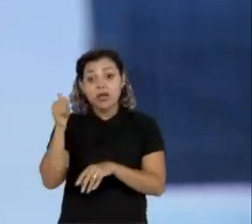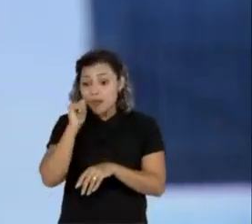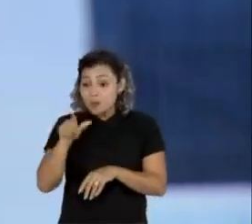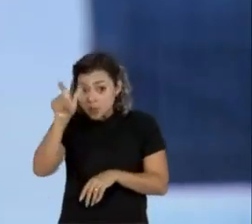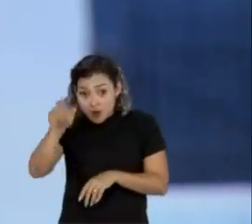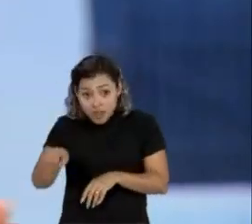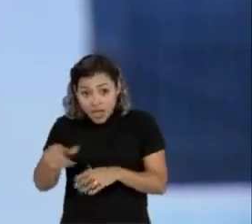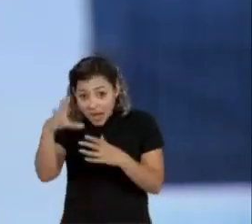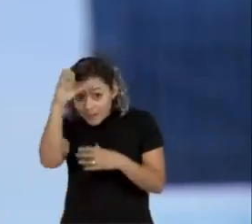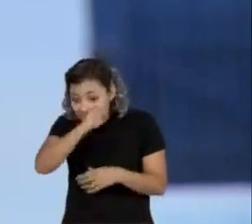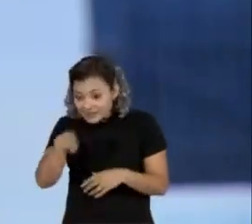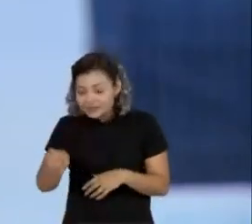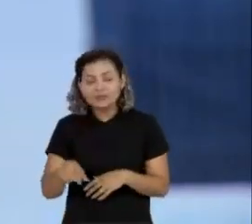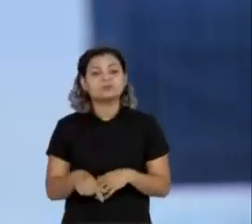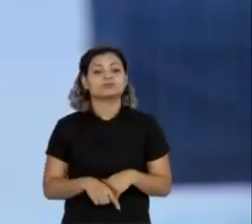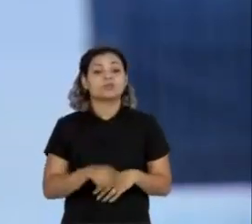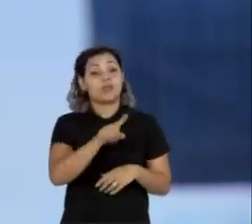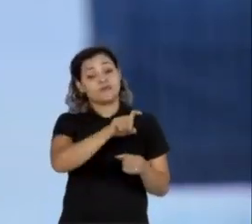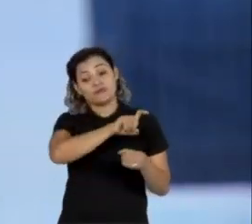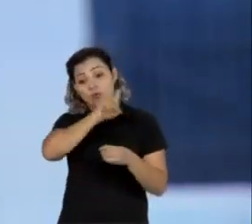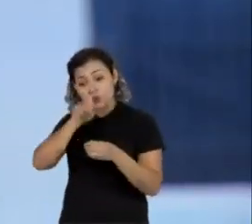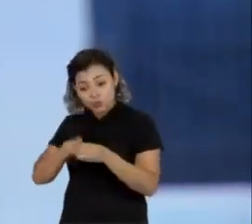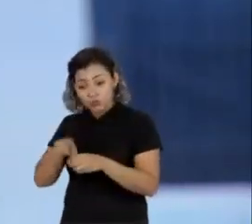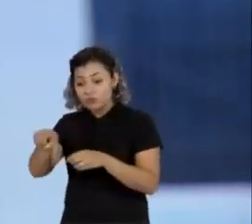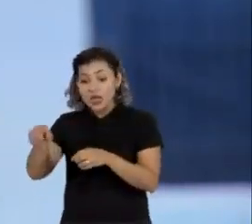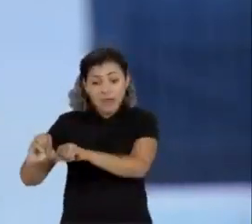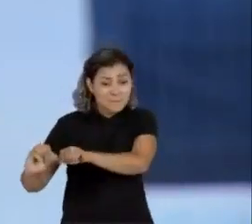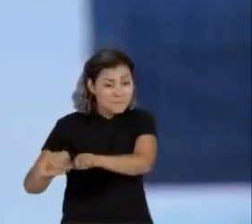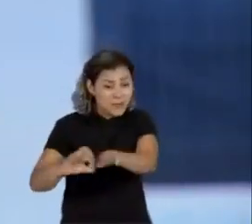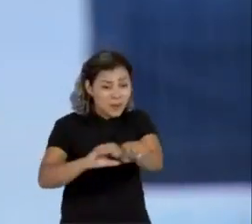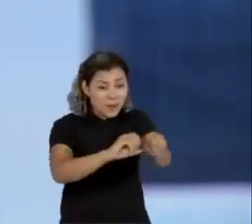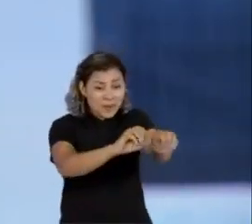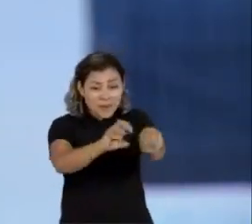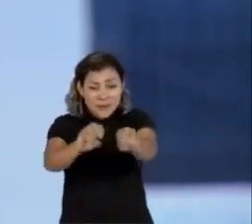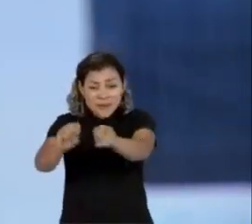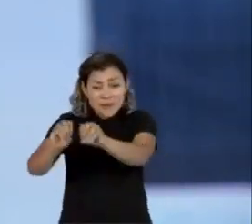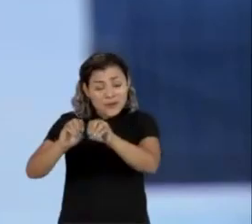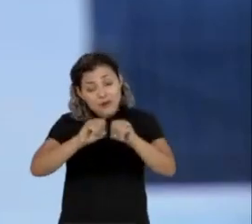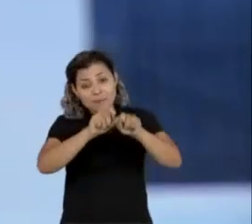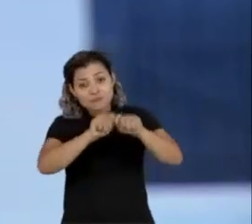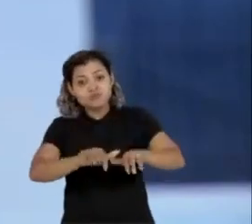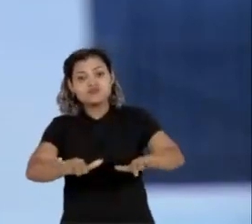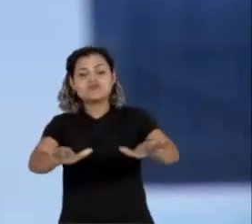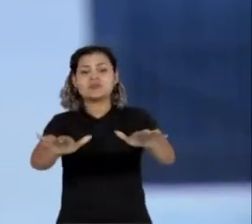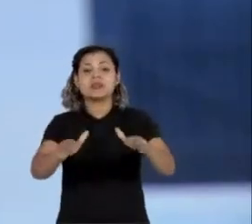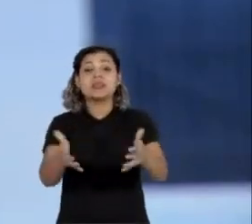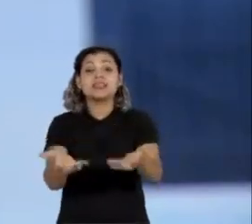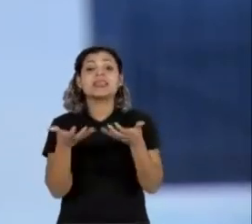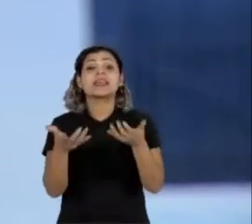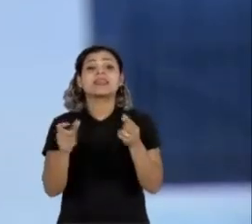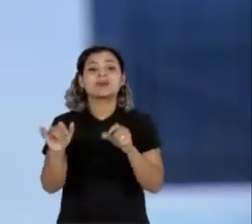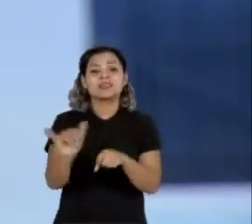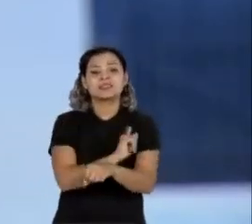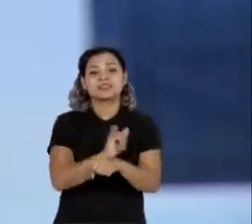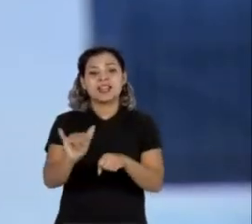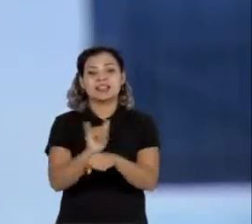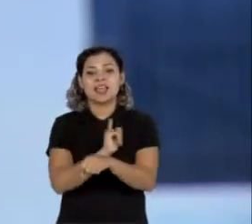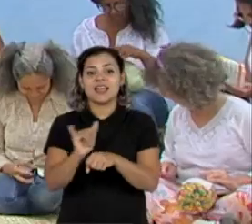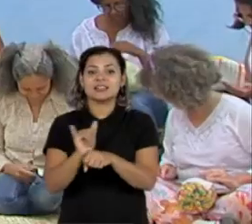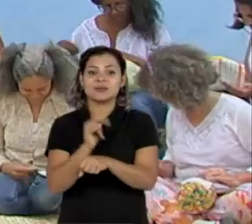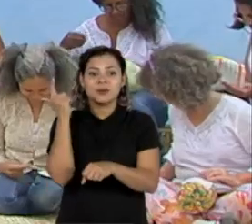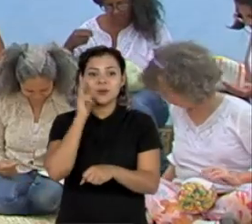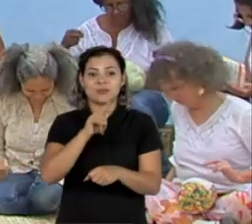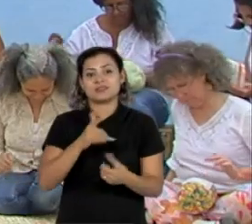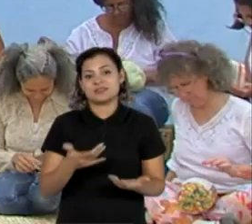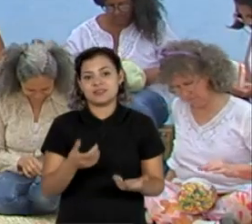transmitiu esse saber para outras pessoas do município como uma forma de buscar alternativa de